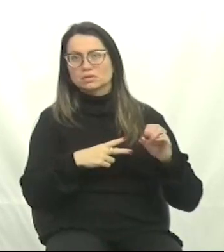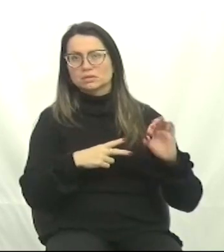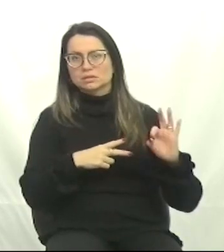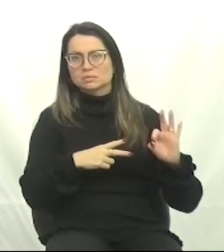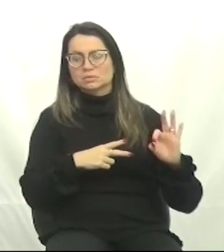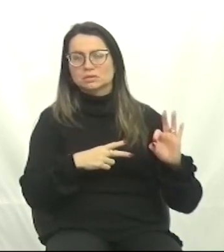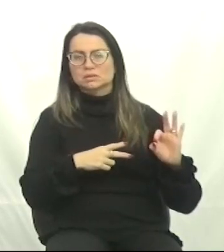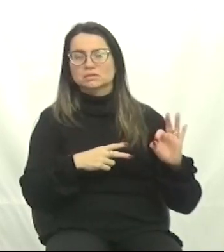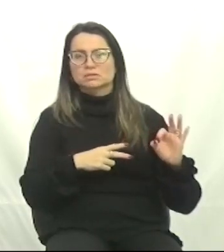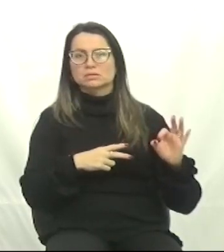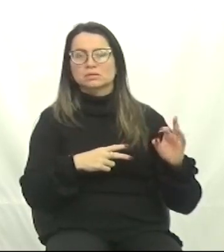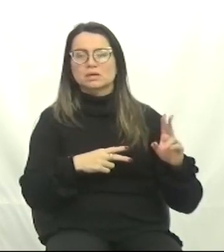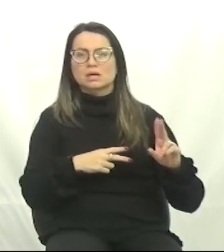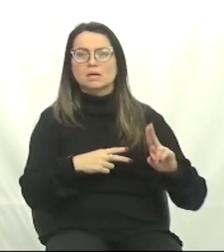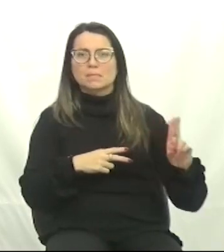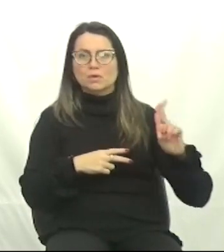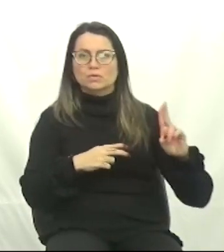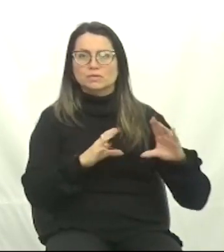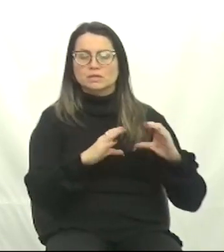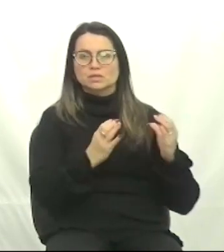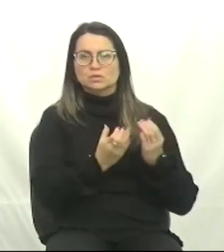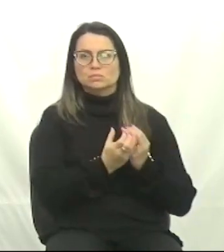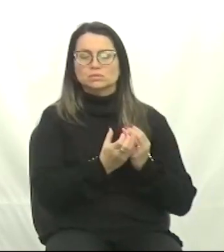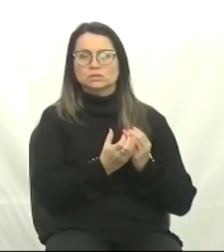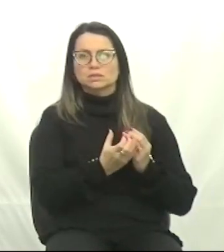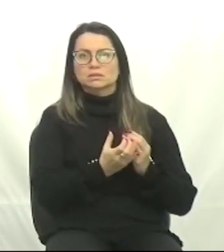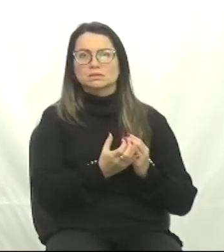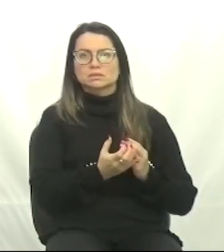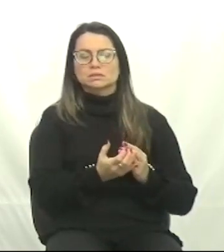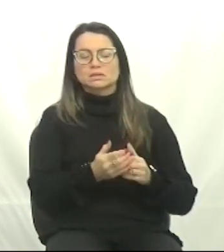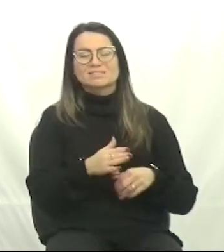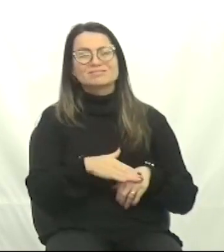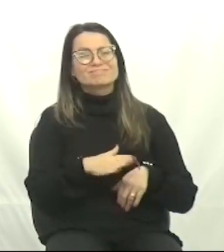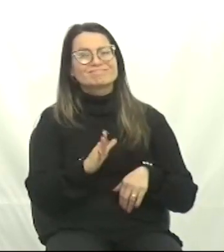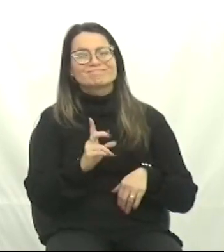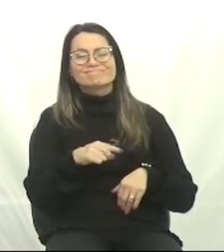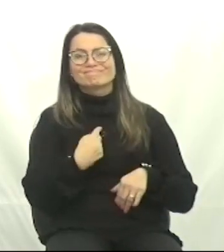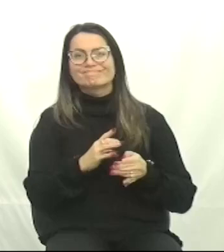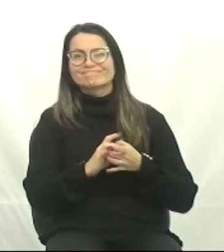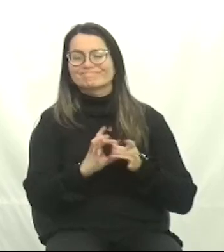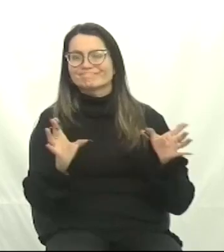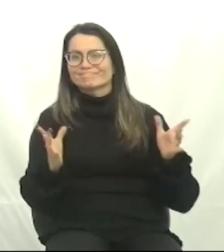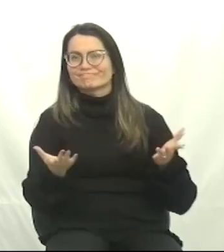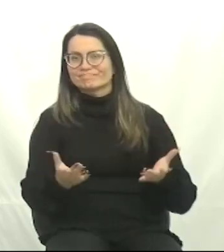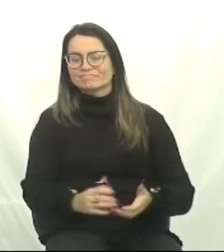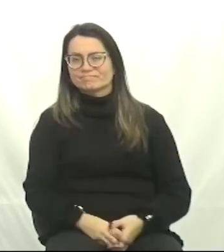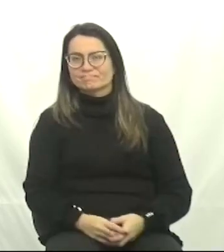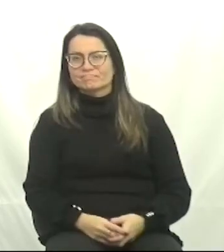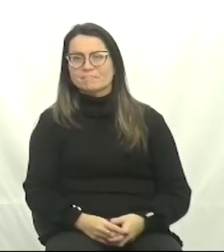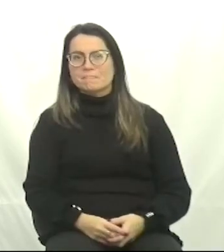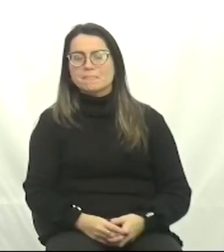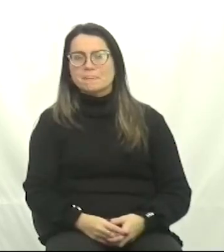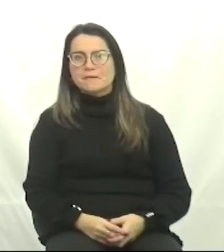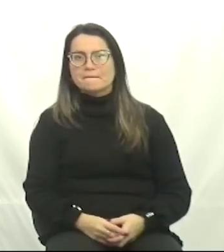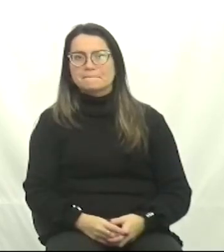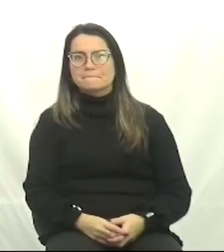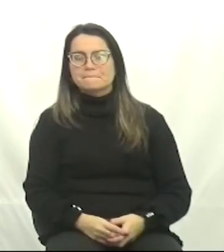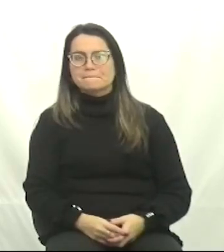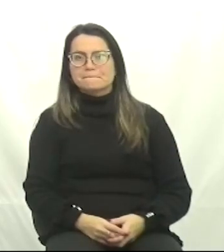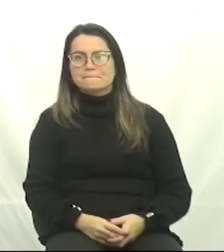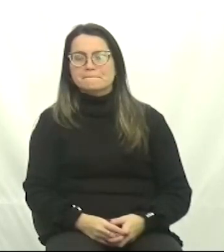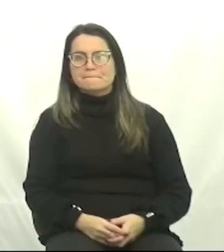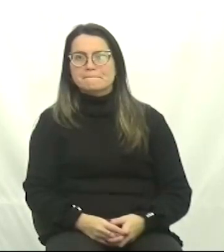universidades comunitárias, que é no máximo que nós podemos permitir que vá para a universidade pública, a privada.